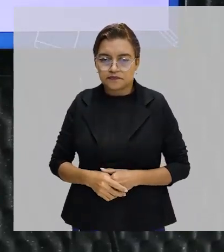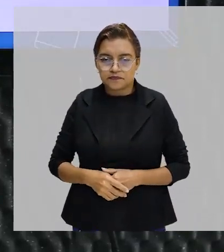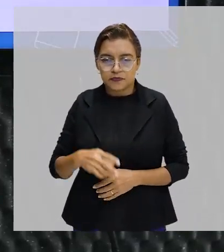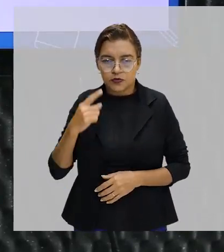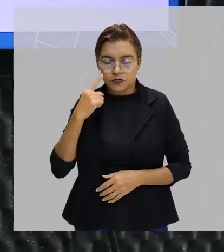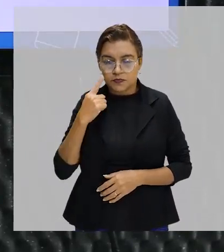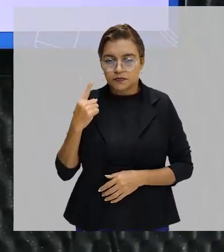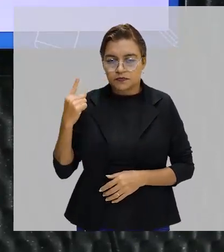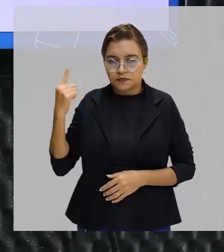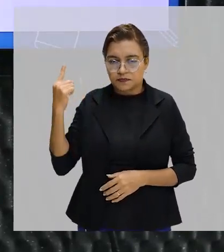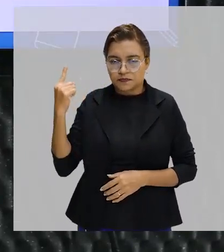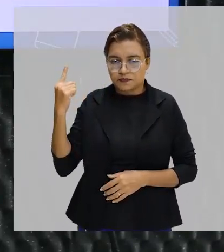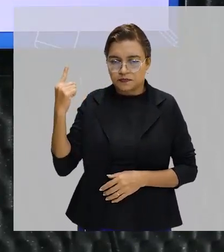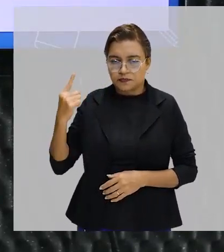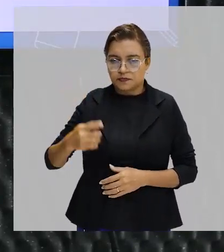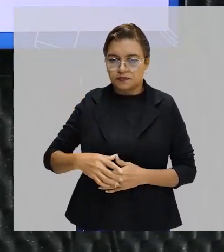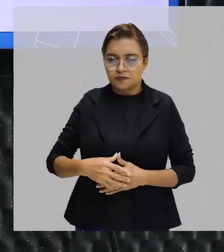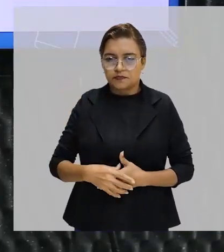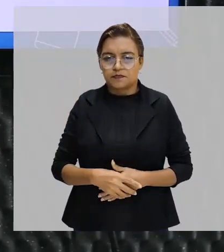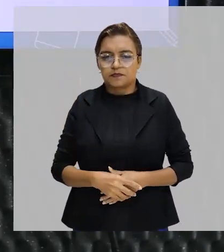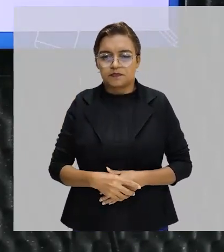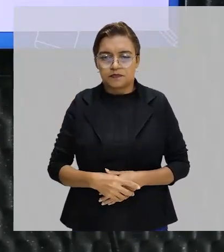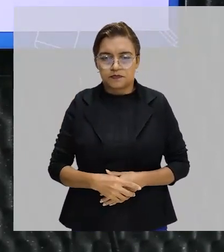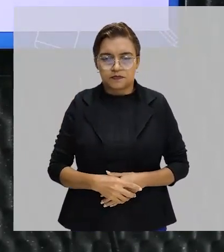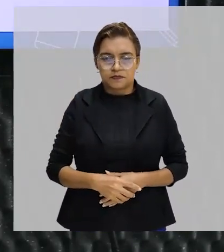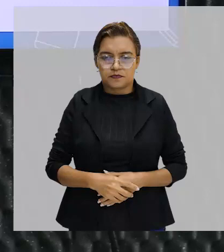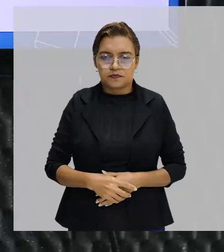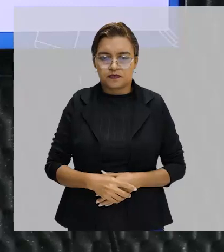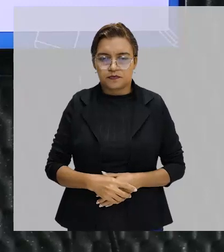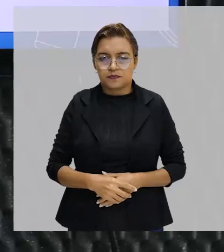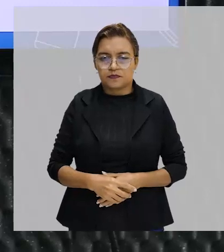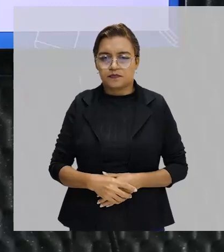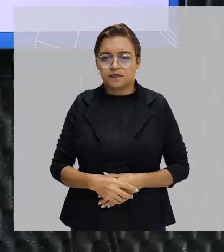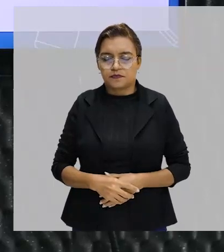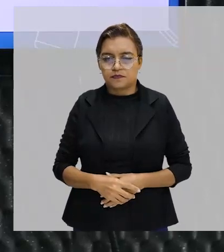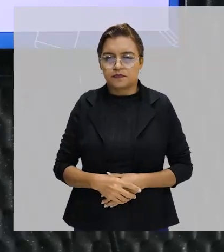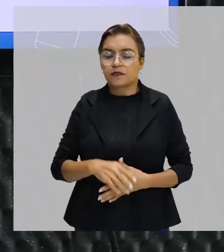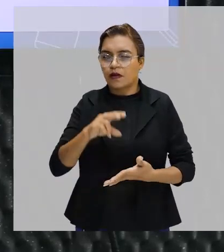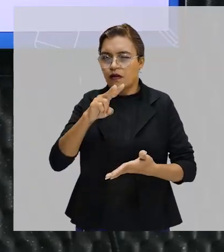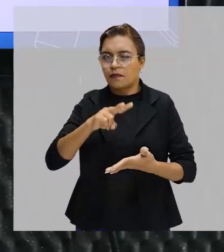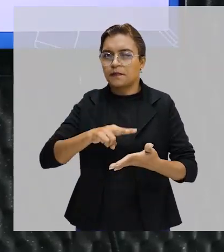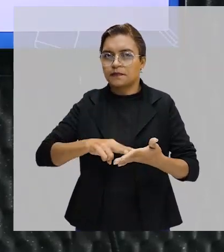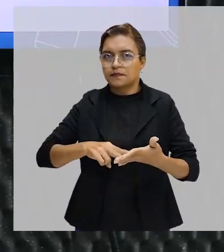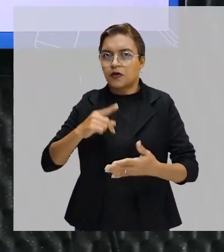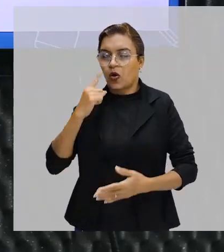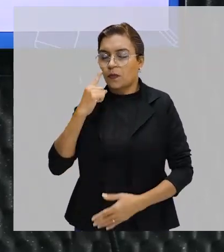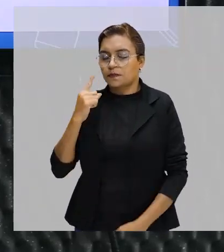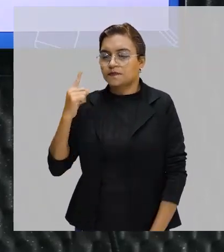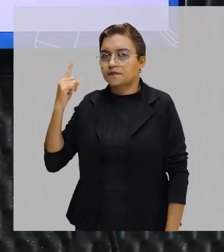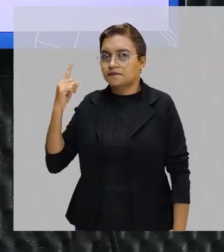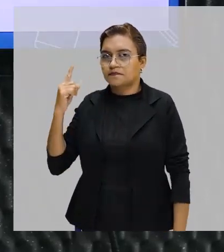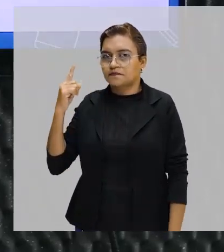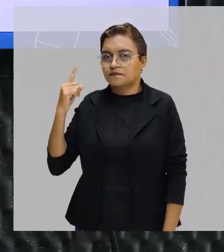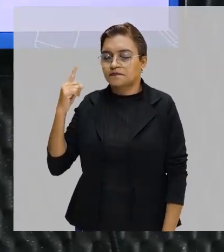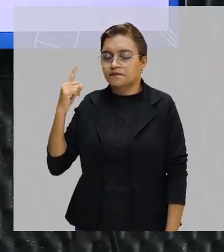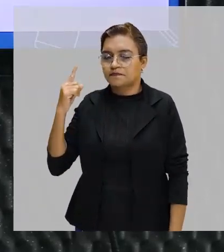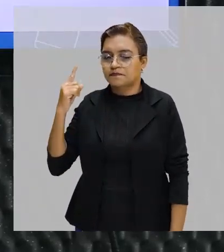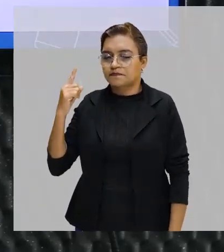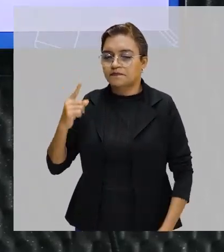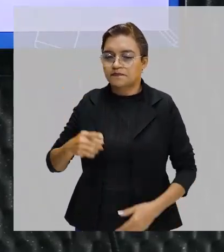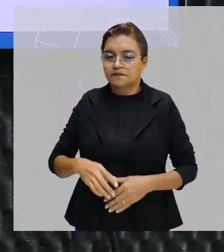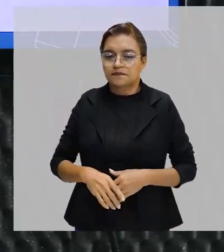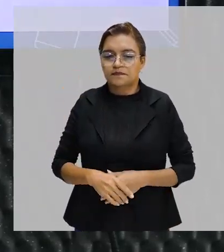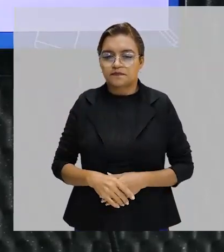sangue. Como beber dessa bebida amarga? Tragar a dor, engolir a labuta. Mesmo calada